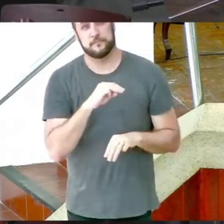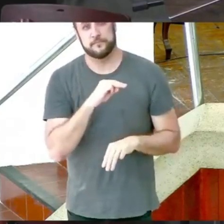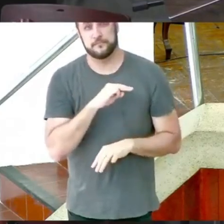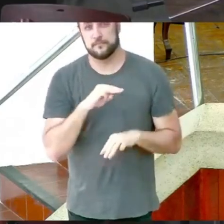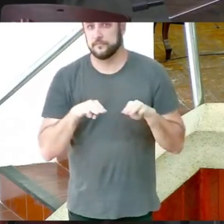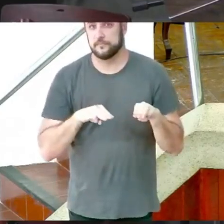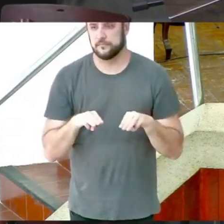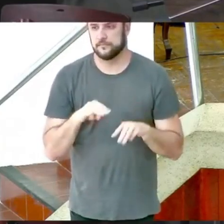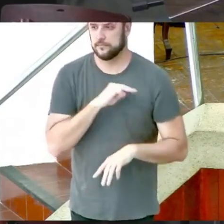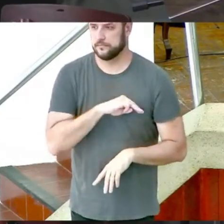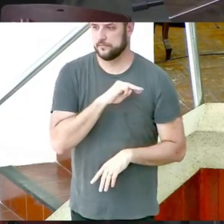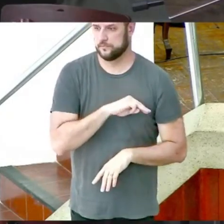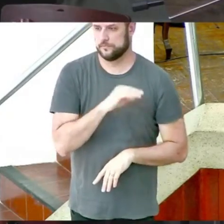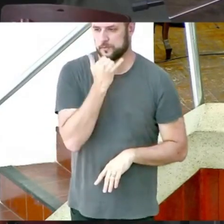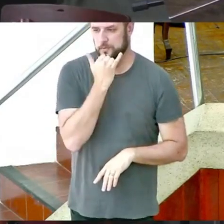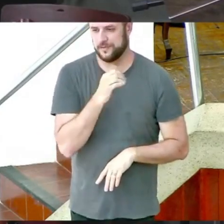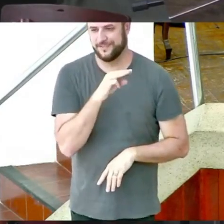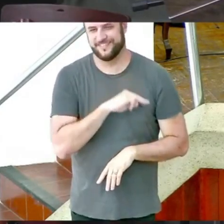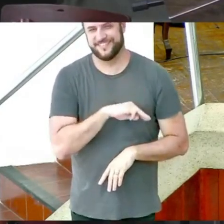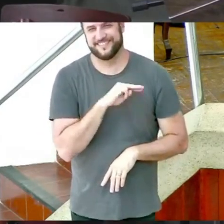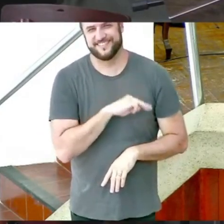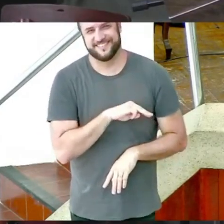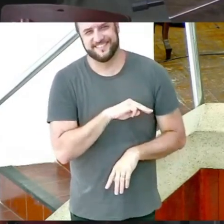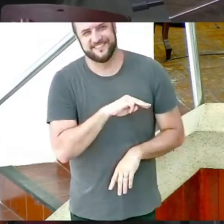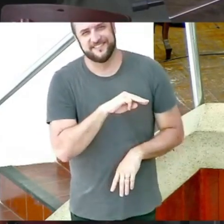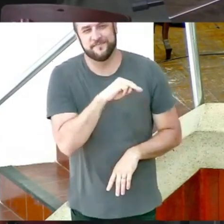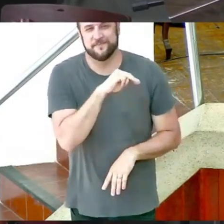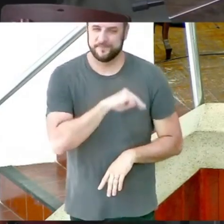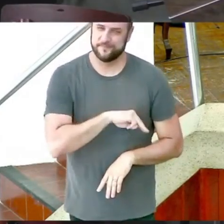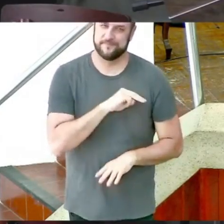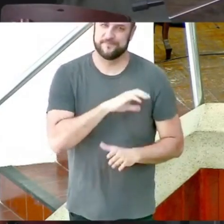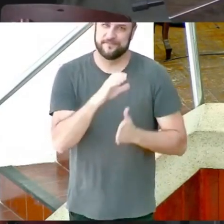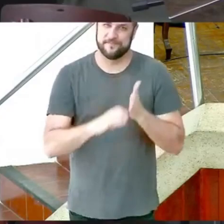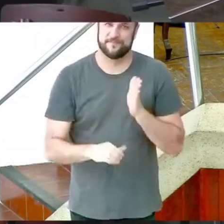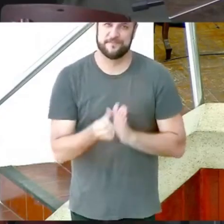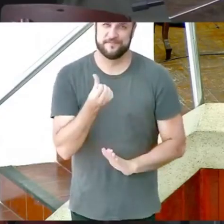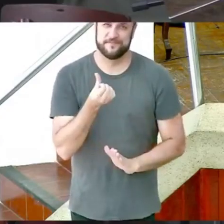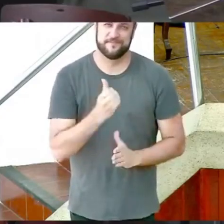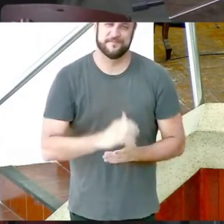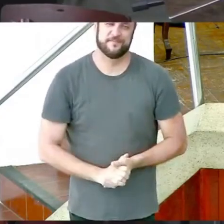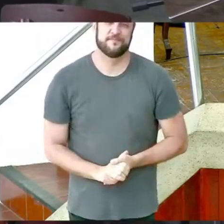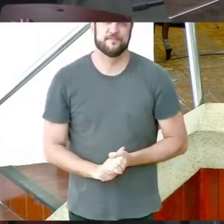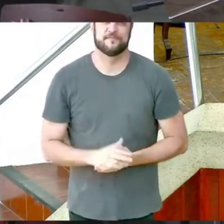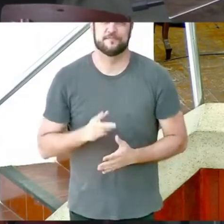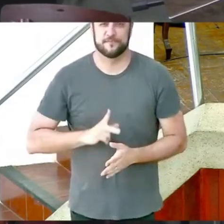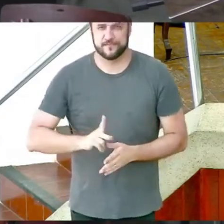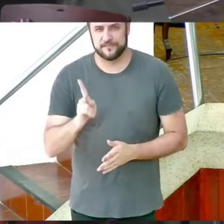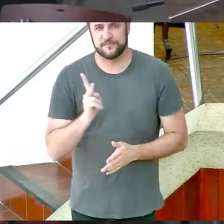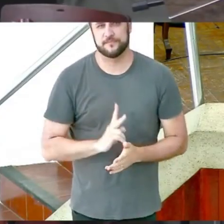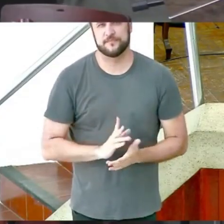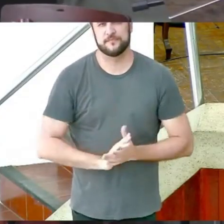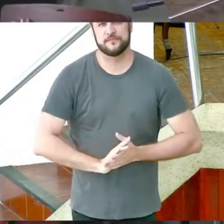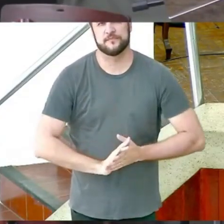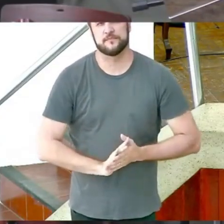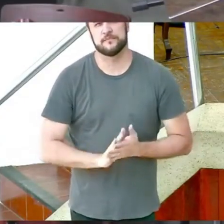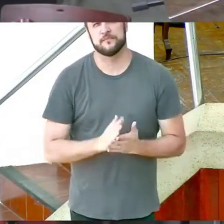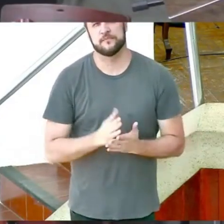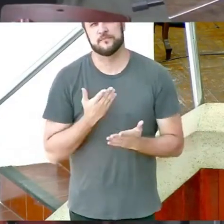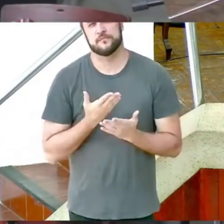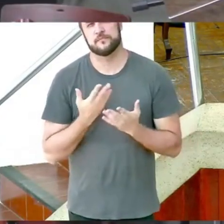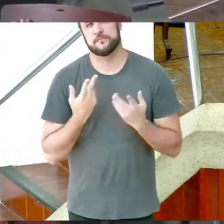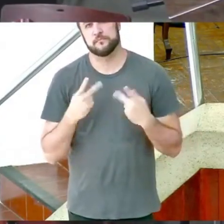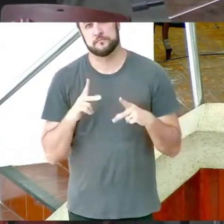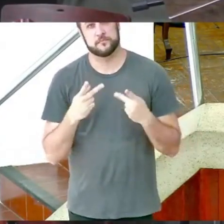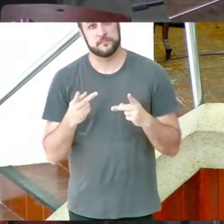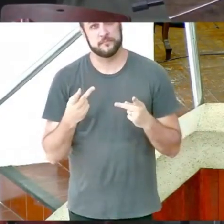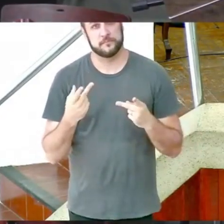capítulo 6. Evangelho segundo Mateus, capítulo 6. Vamos dar continuidade à exposição do